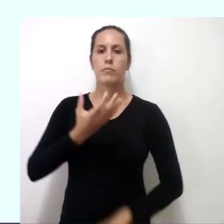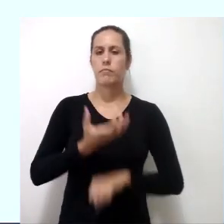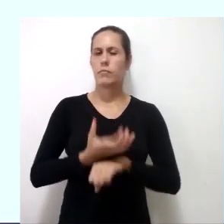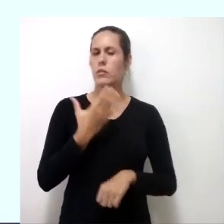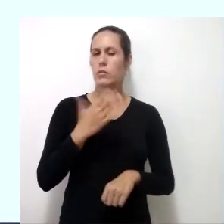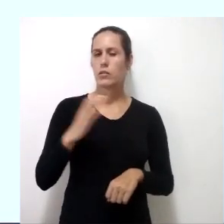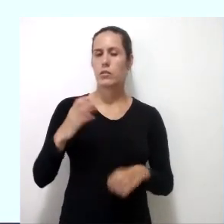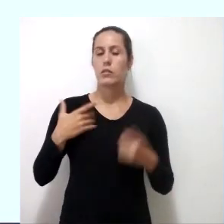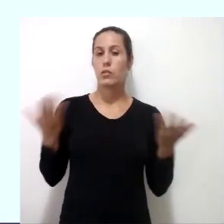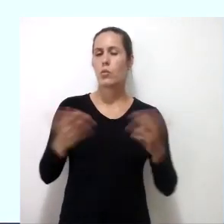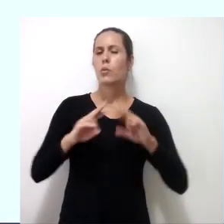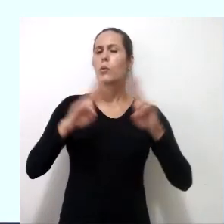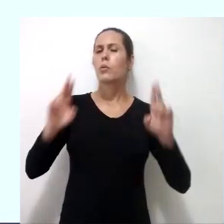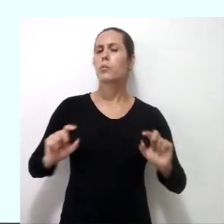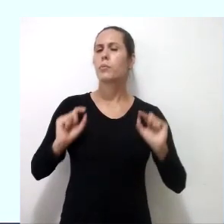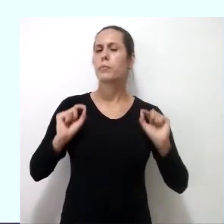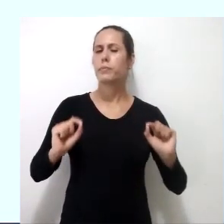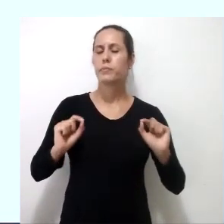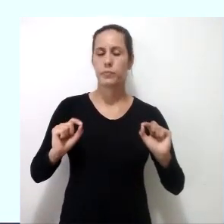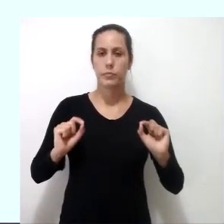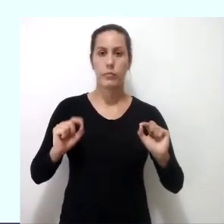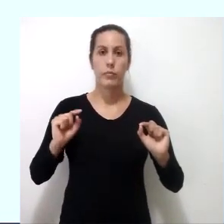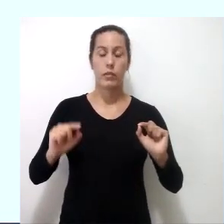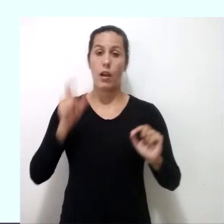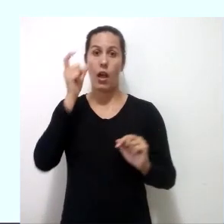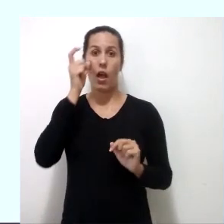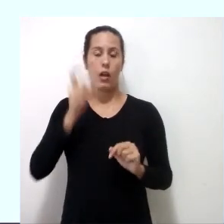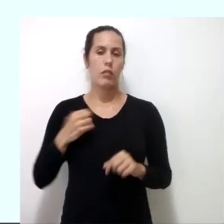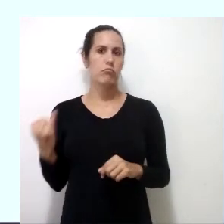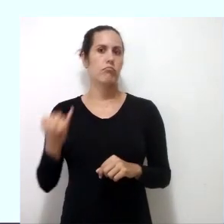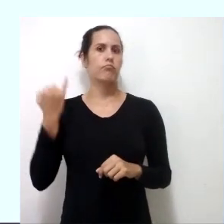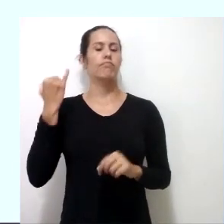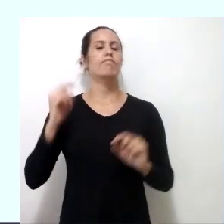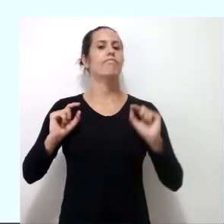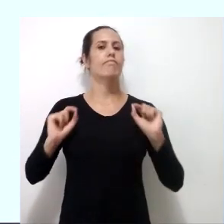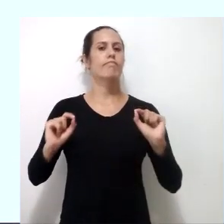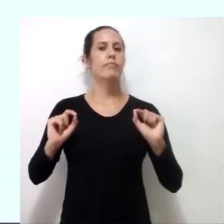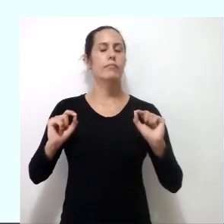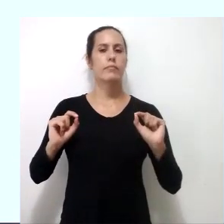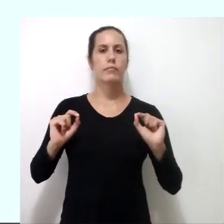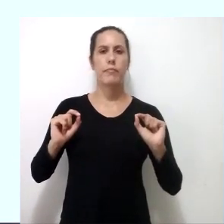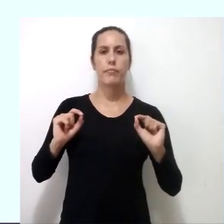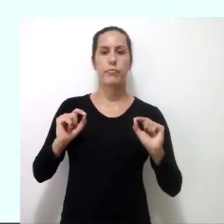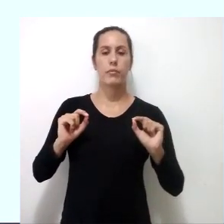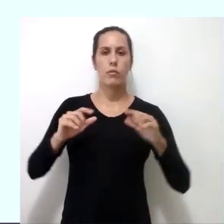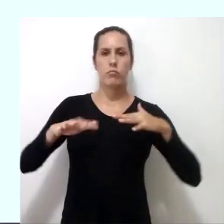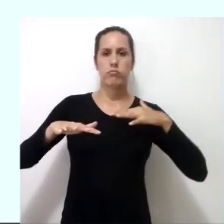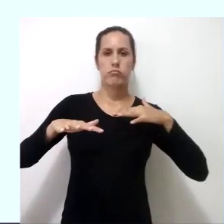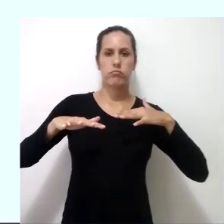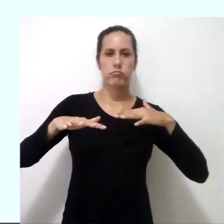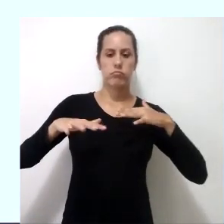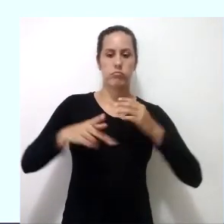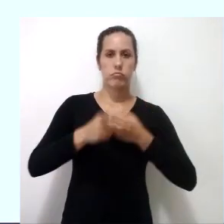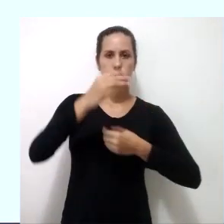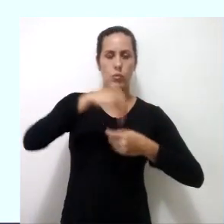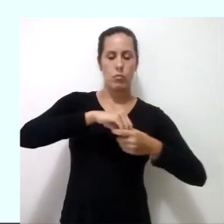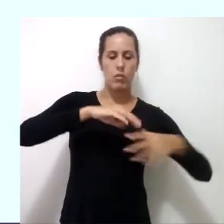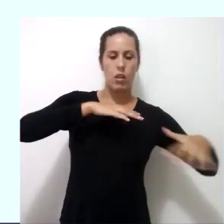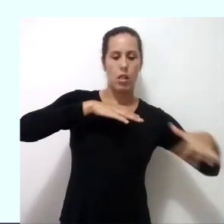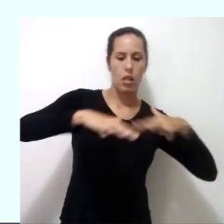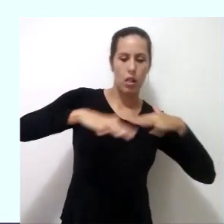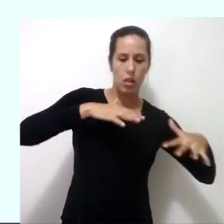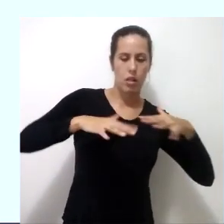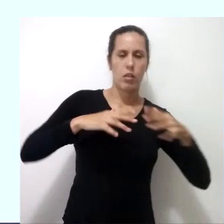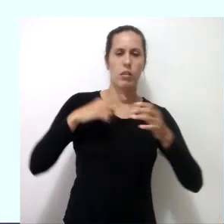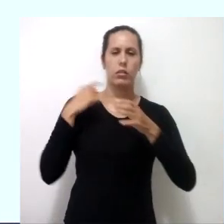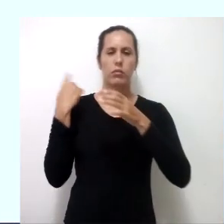de ciências e hoje eu vou falar para vocês um assunto muito interessante. Vou falar sobre fenômenos